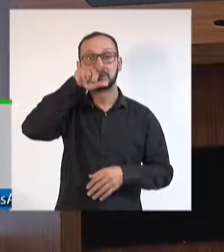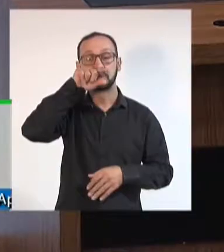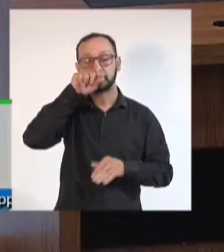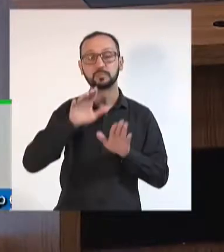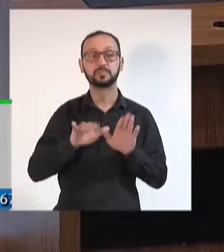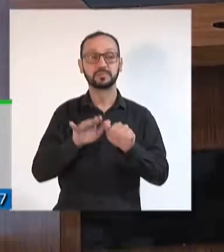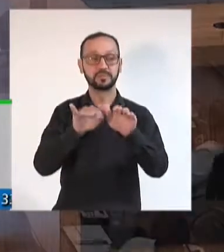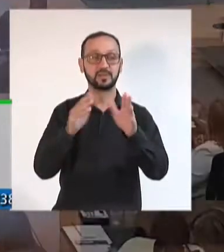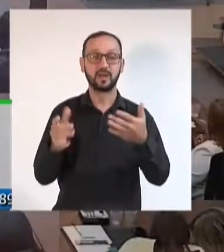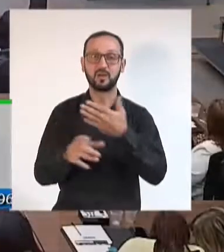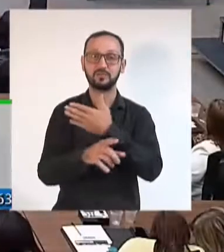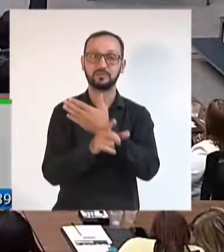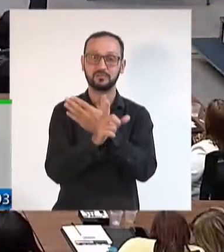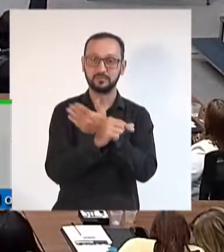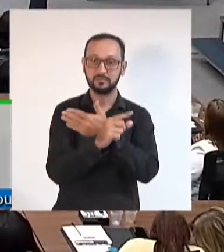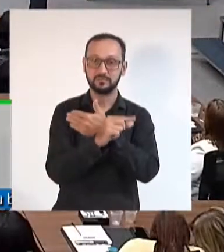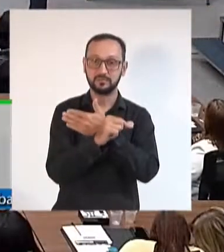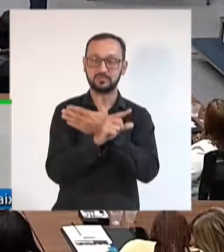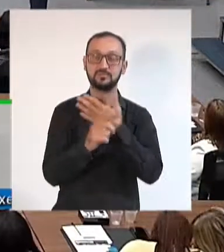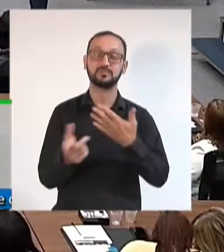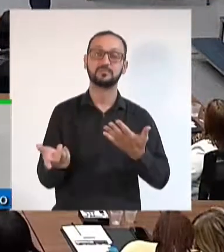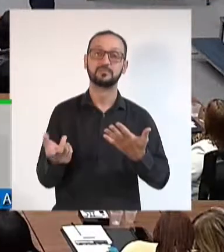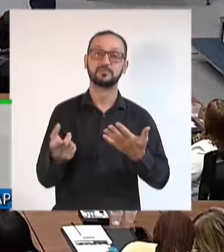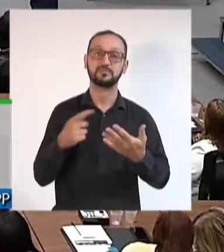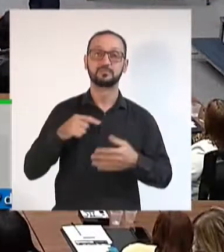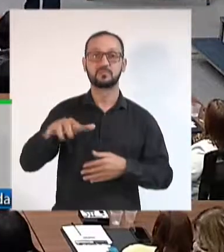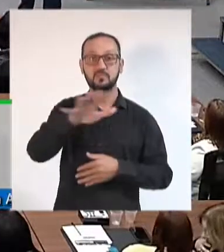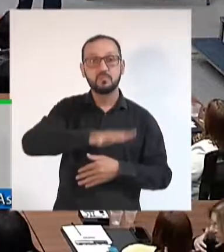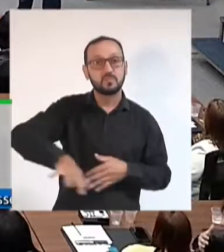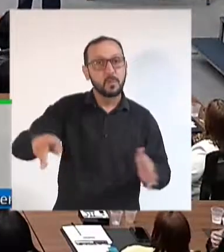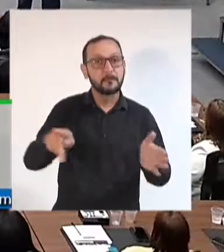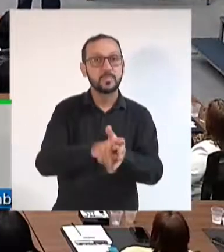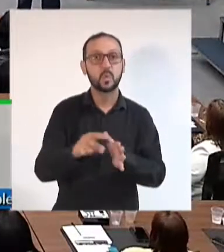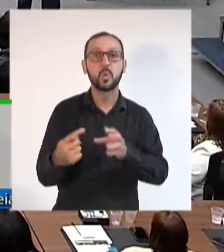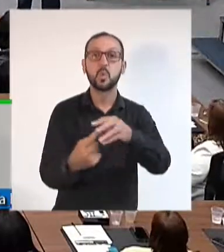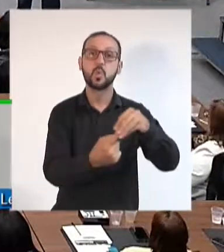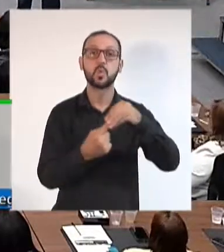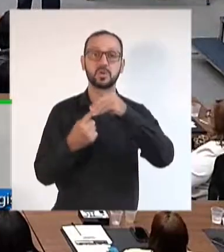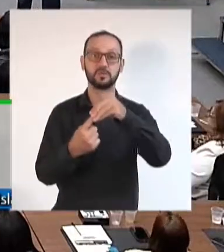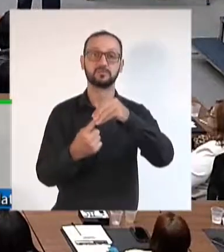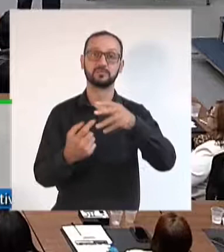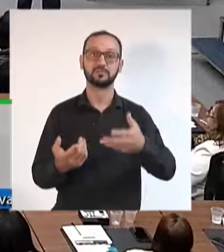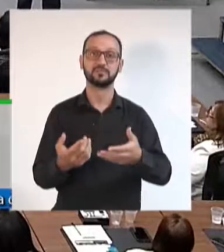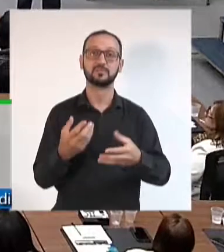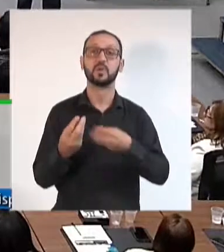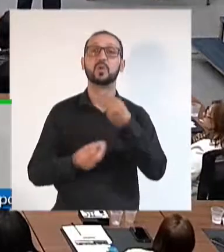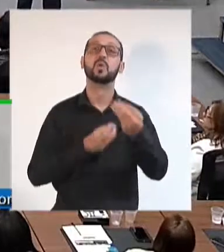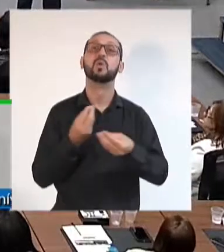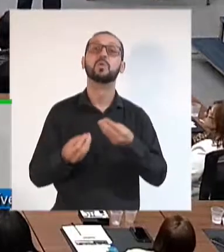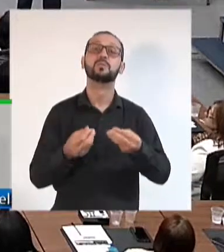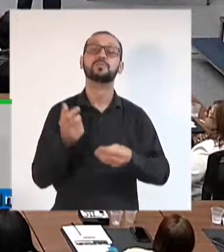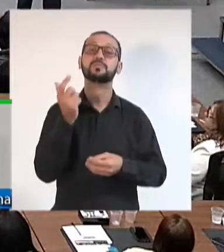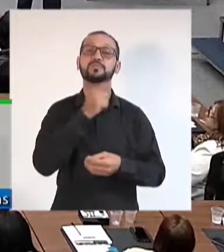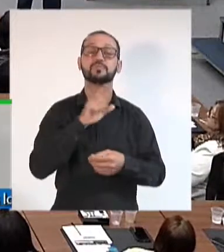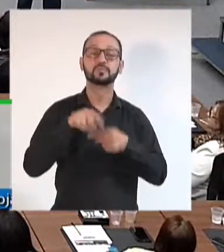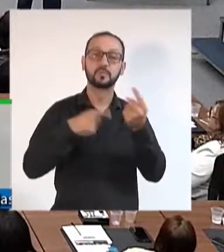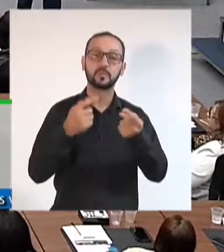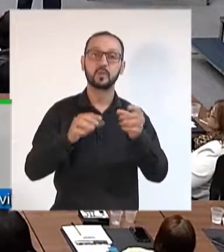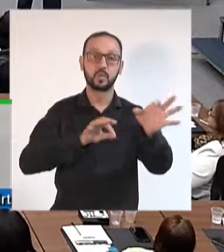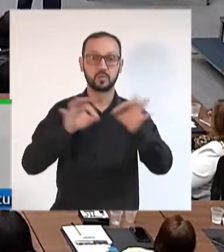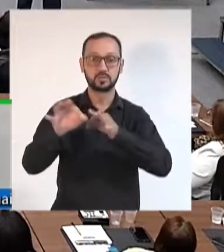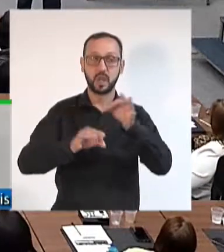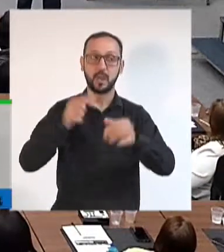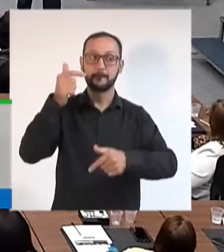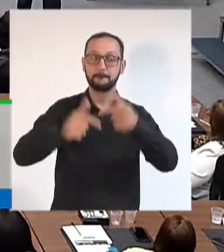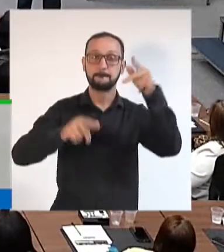pantaneira. Aqui nós temos uma região que ela tem um perfil único. Como que daí eu vou depois desenhar uma